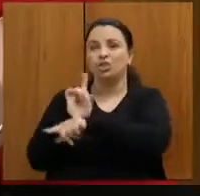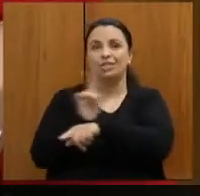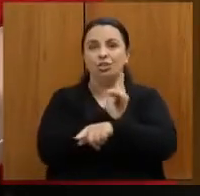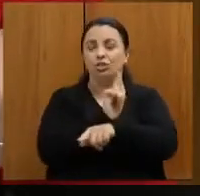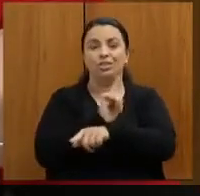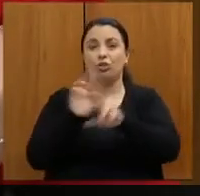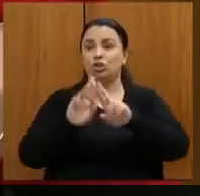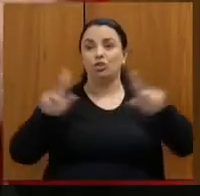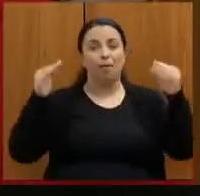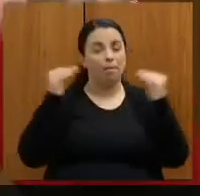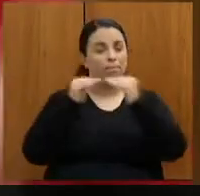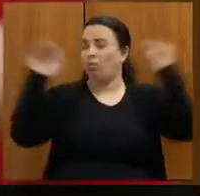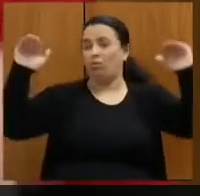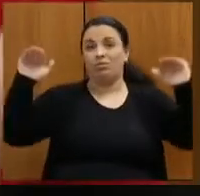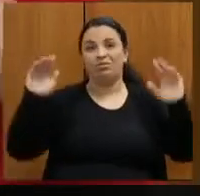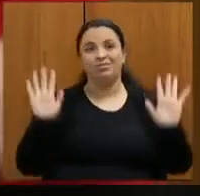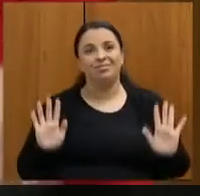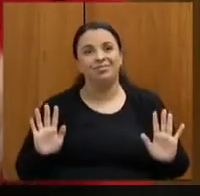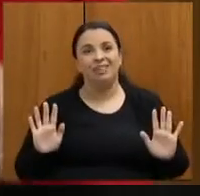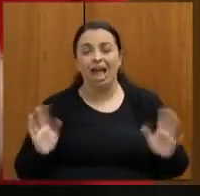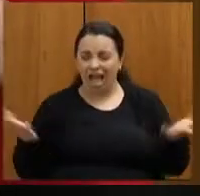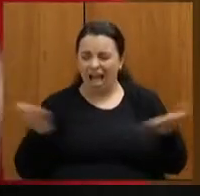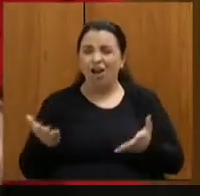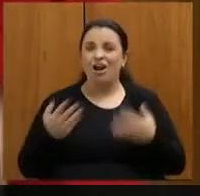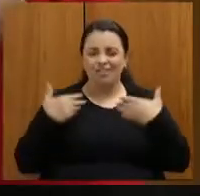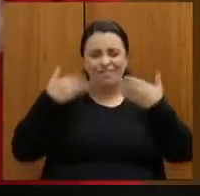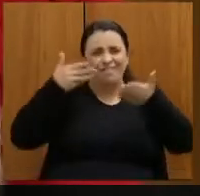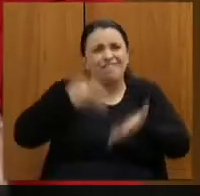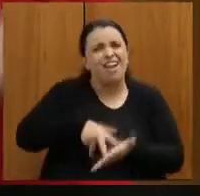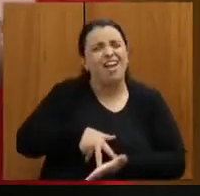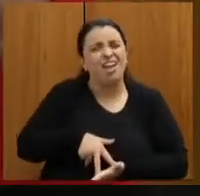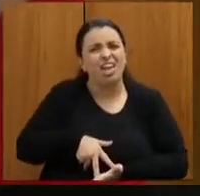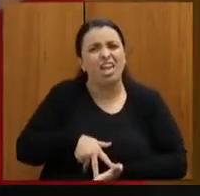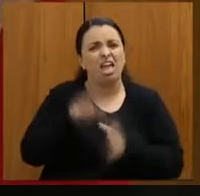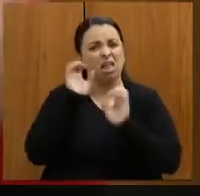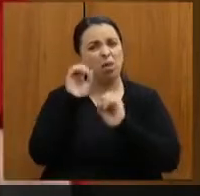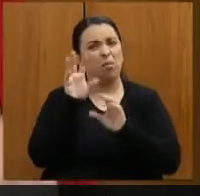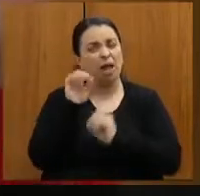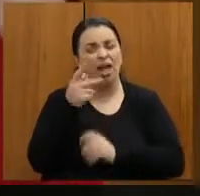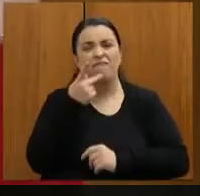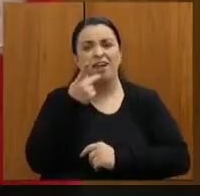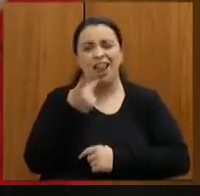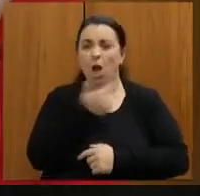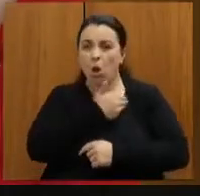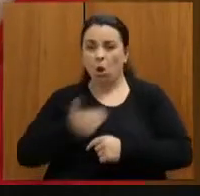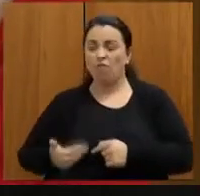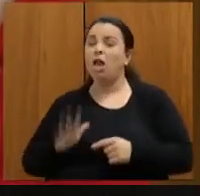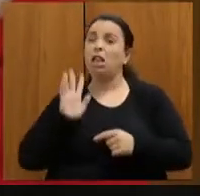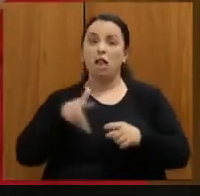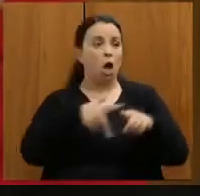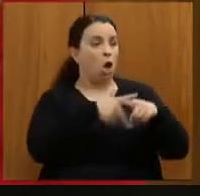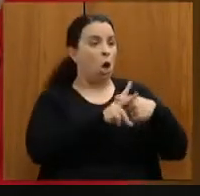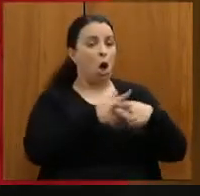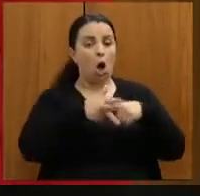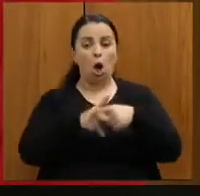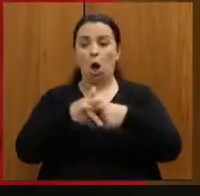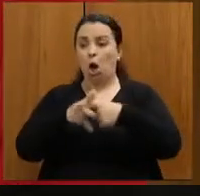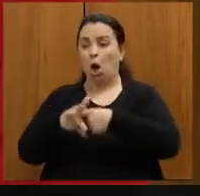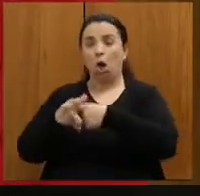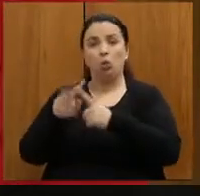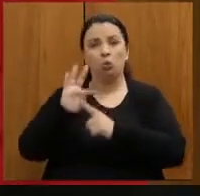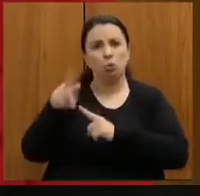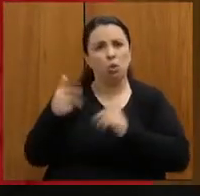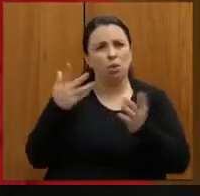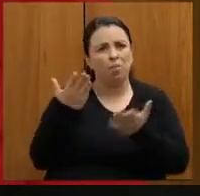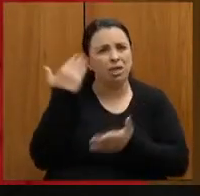do estado agora e vem aqui tentarmos dar lição de moral de que o Governo está corrigindo tudo que o governo anterior fez o